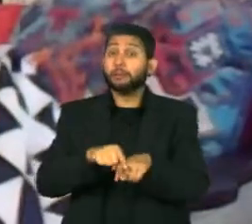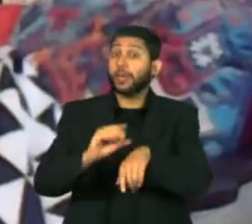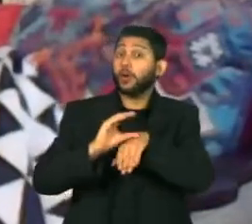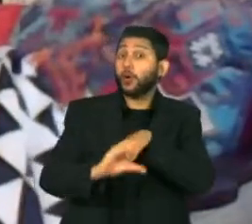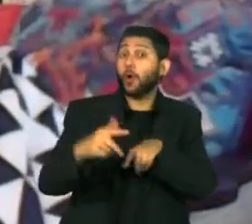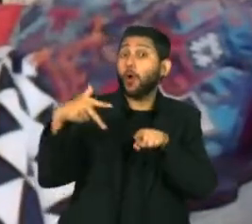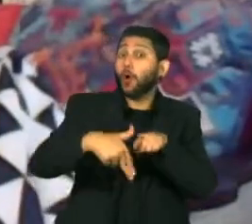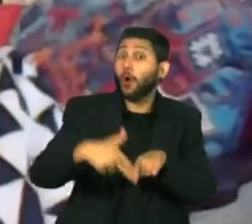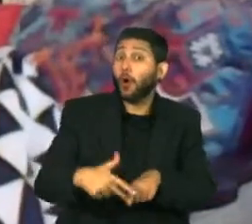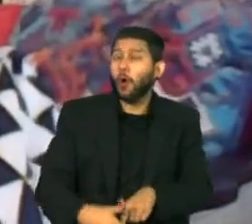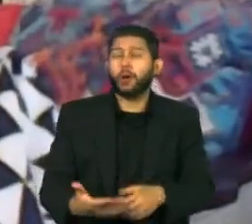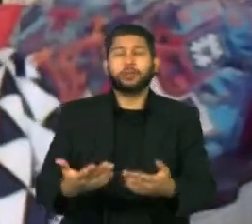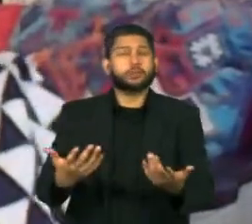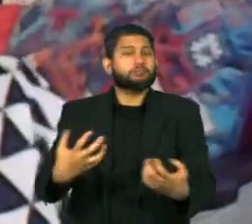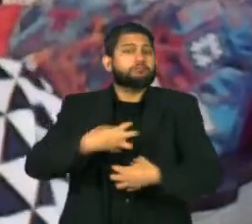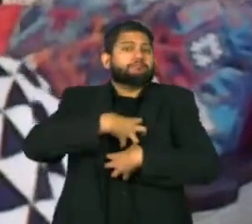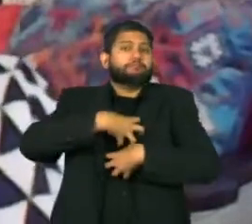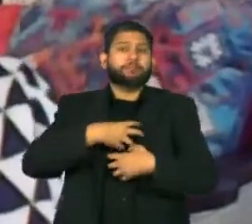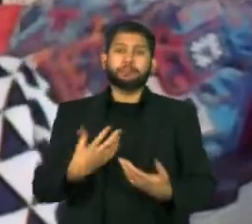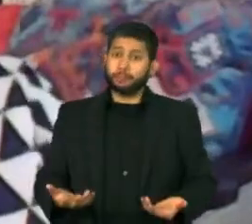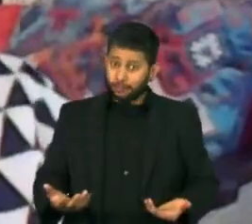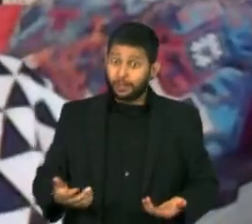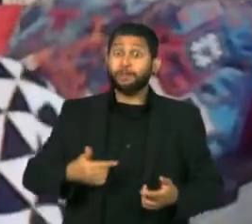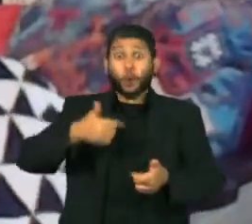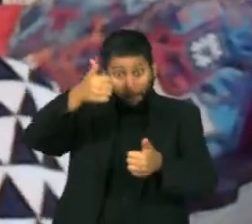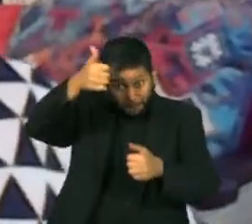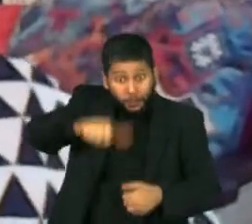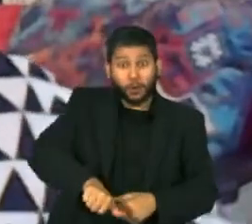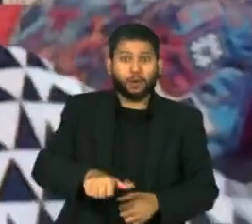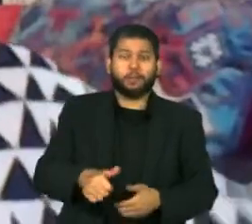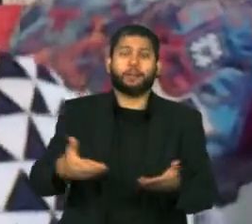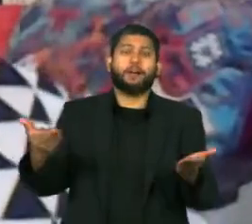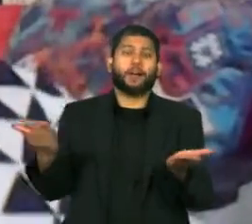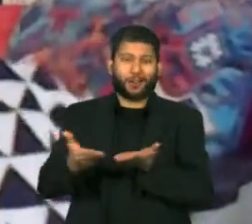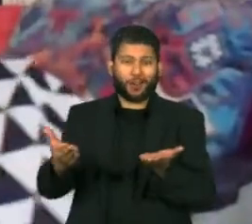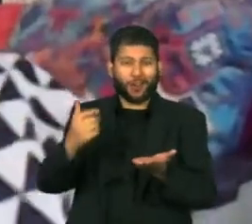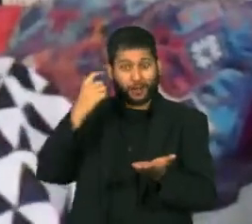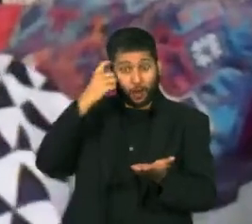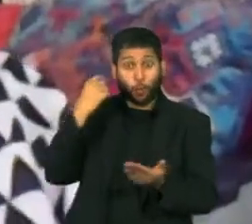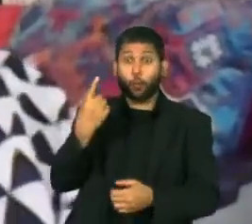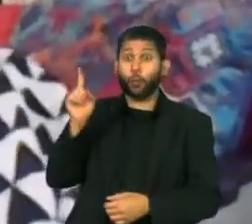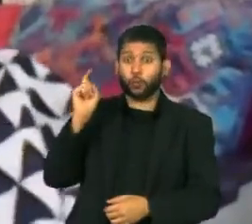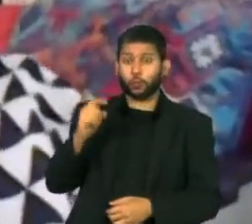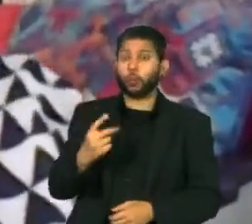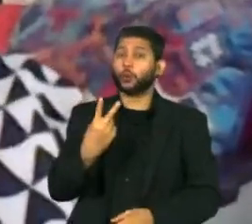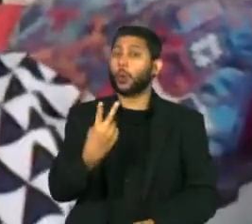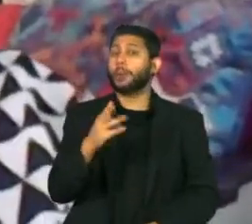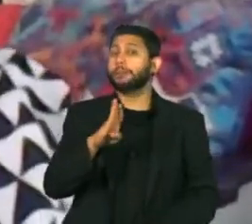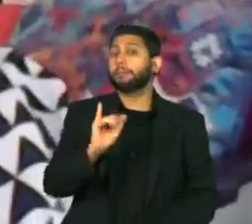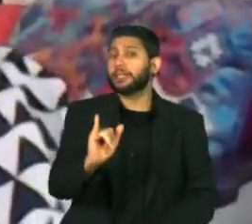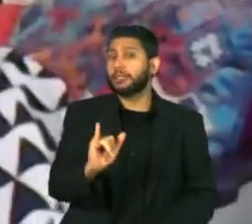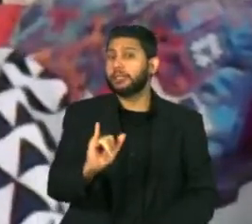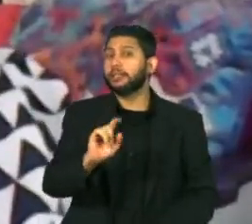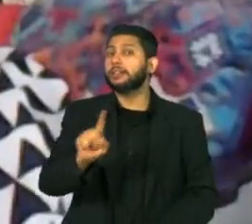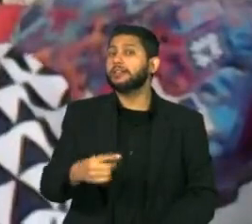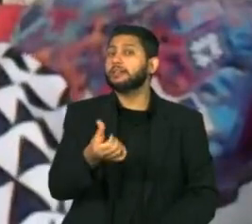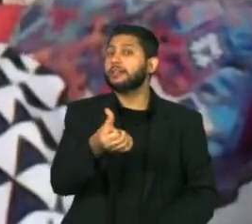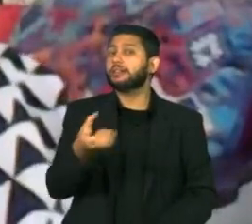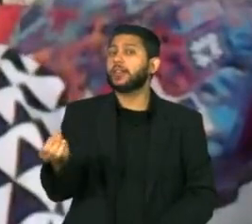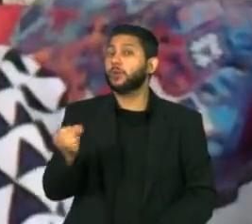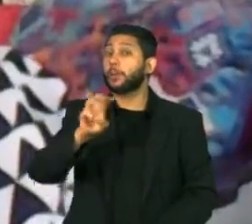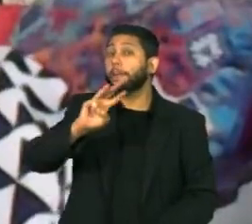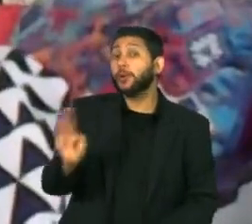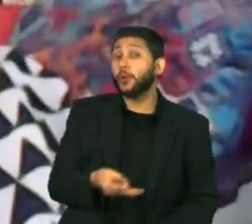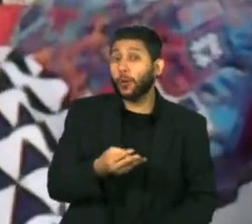financiamento foram extremamente traumáticos e se agravaram. Agora, recentemente, o último de 2 bilhões e 600 milhões